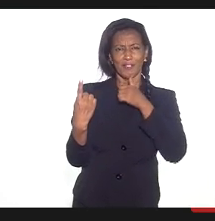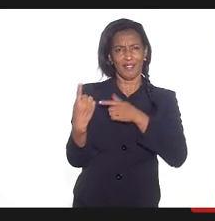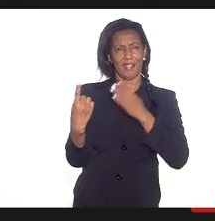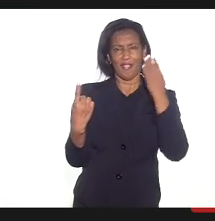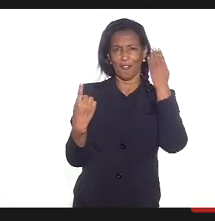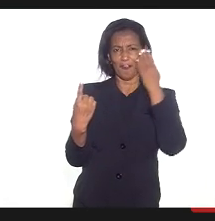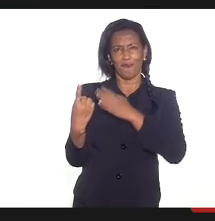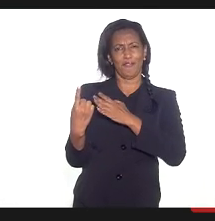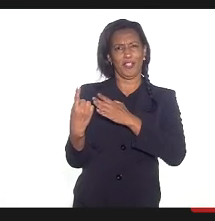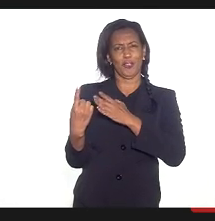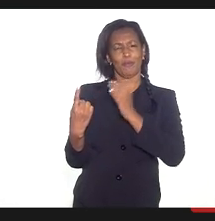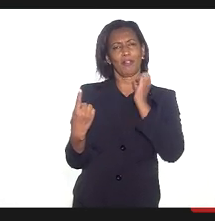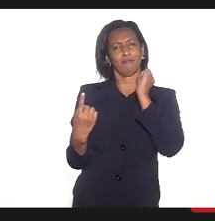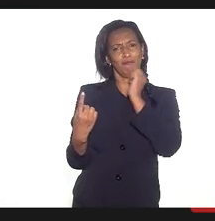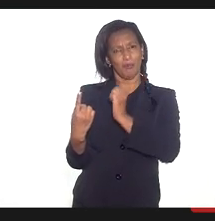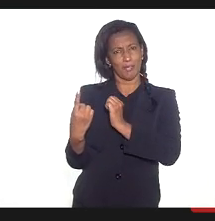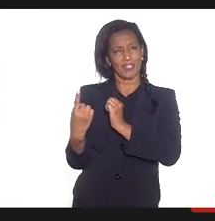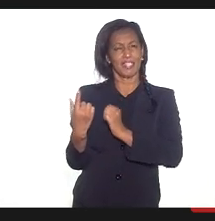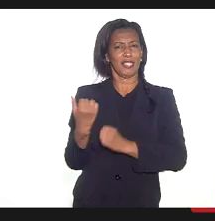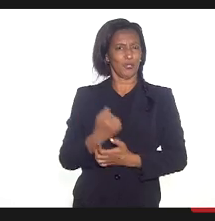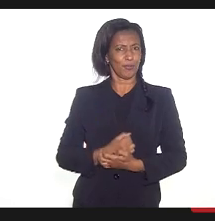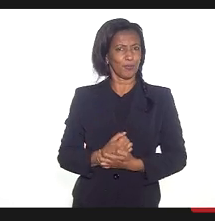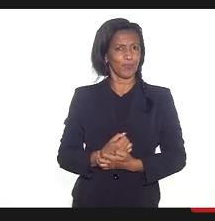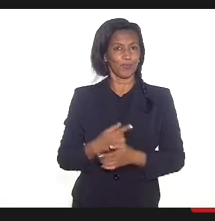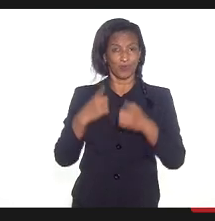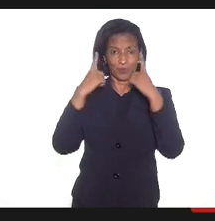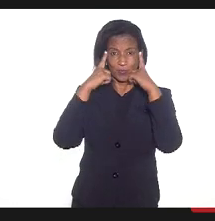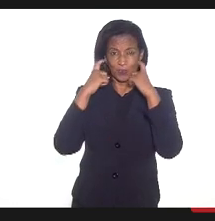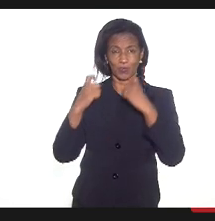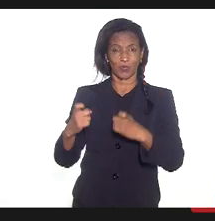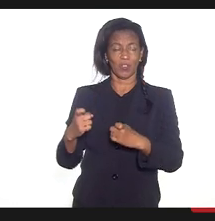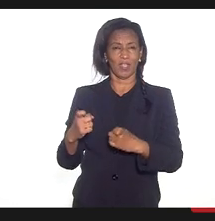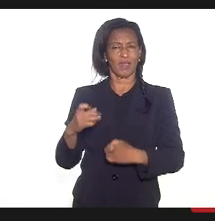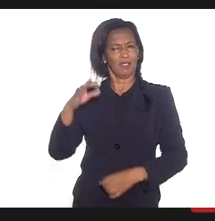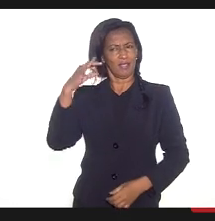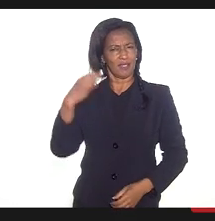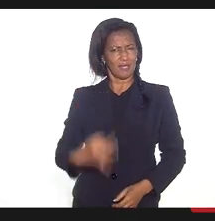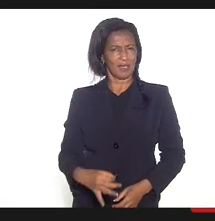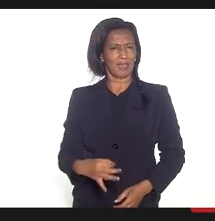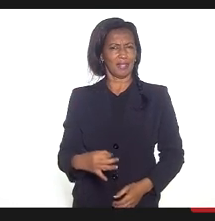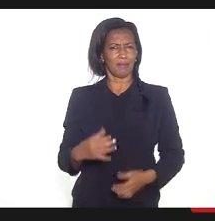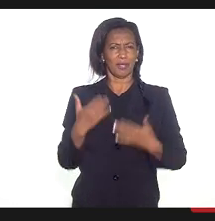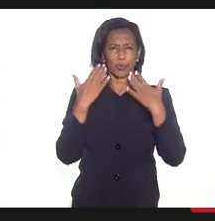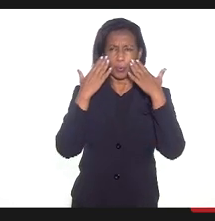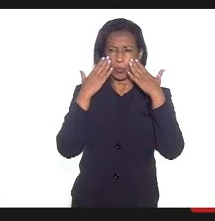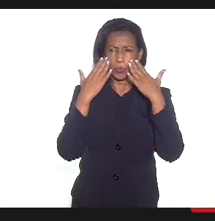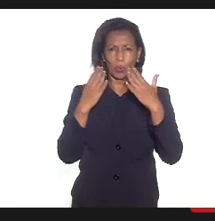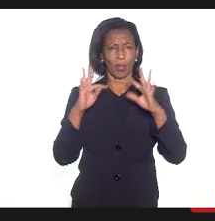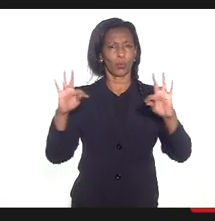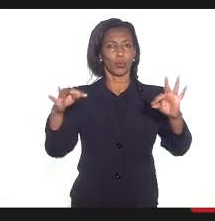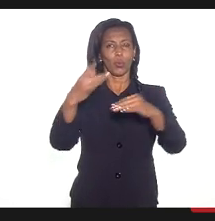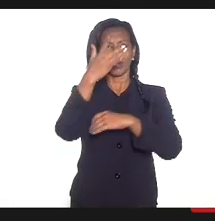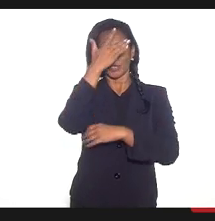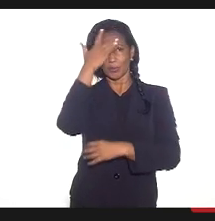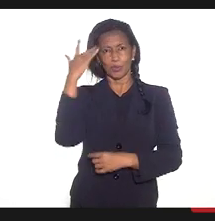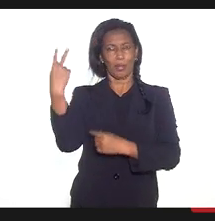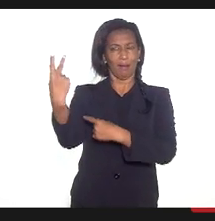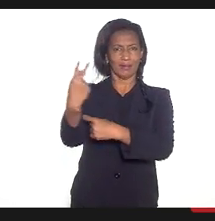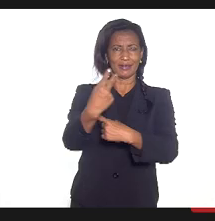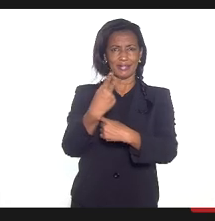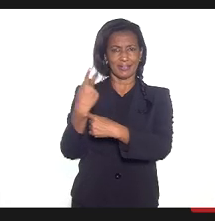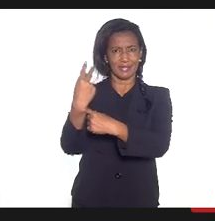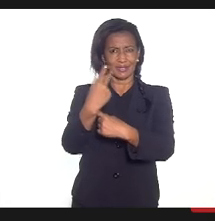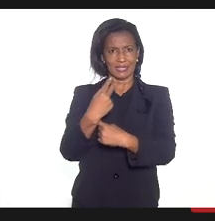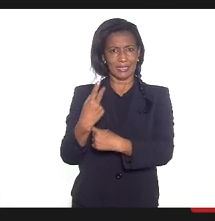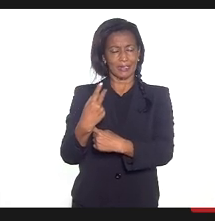de tentativa de feminicídio, que certamente fará ver a todas as pessoas que nos assistem